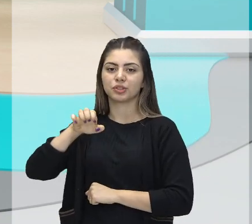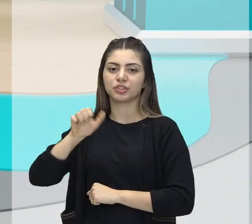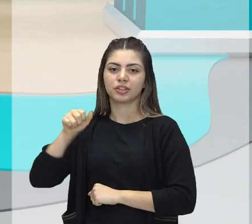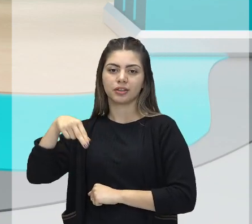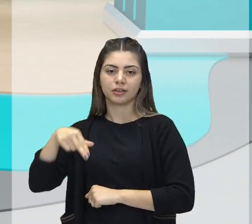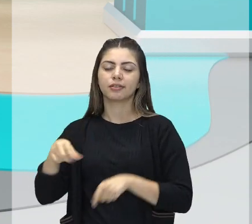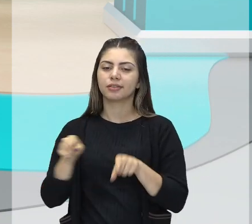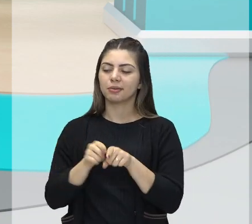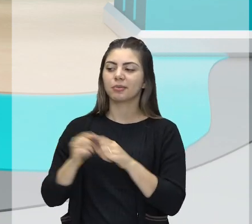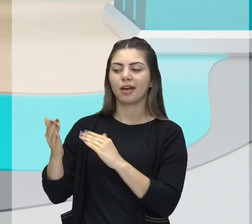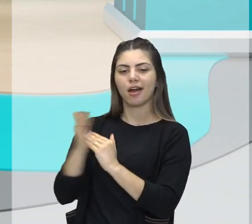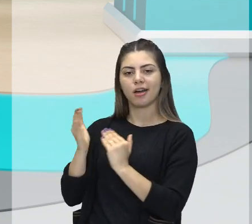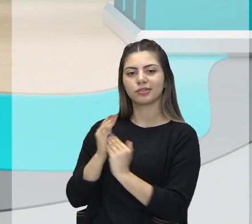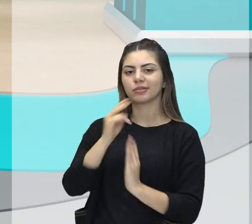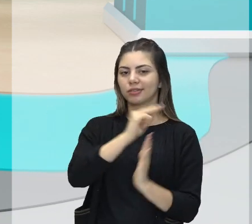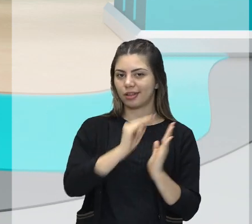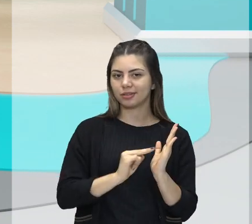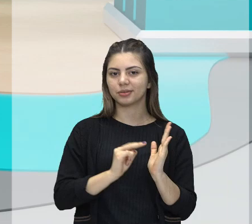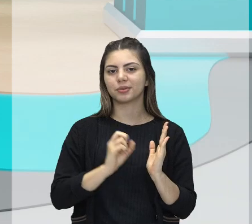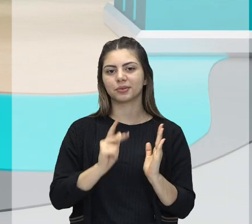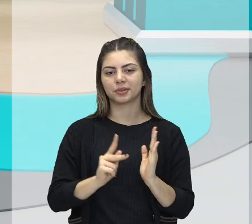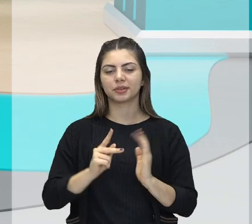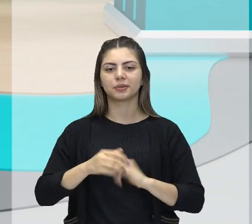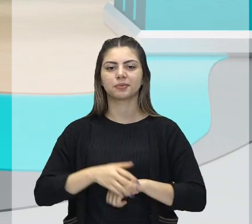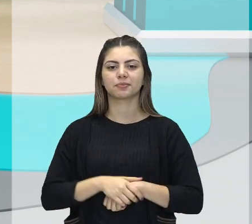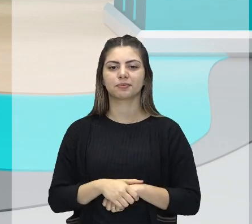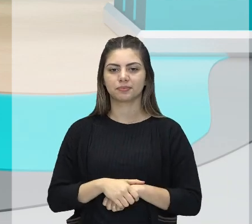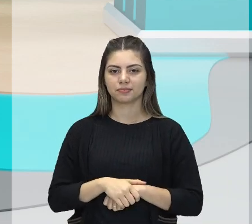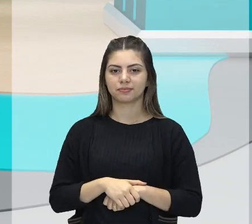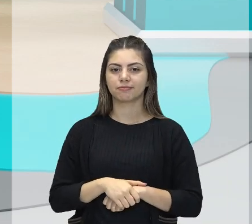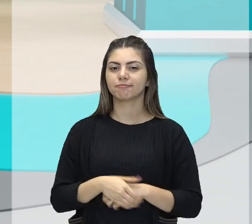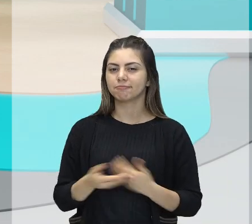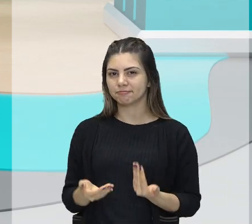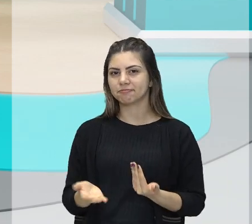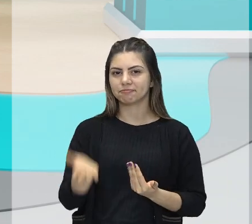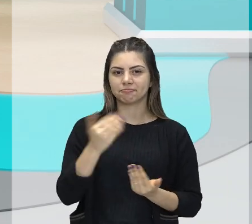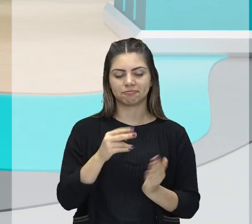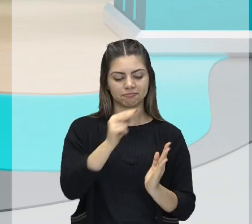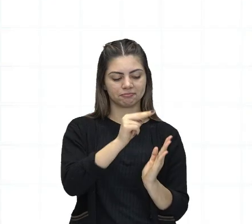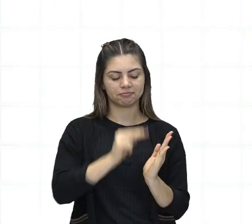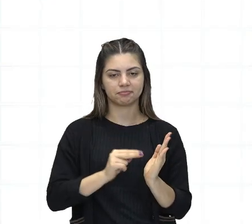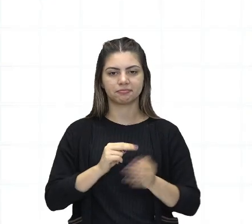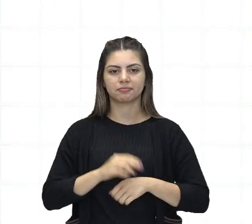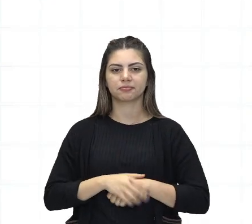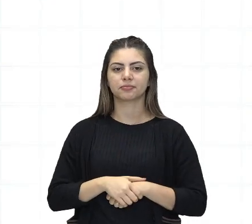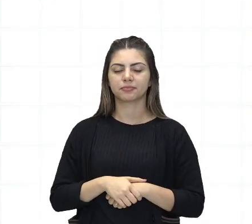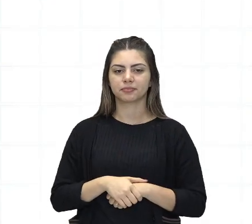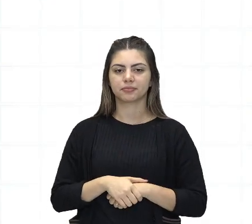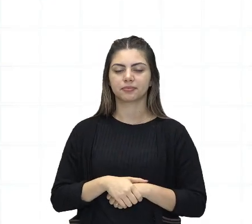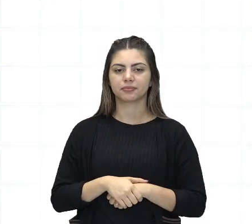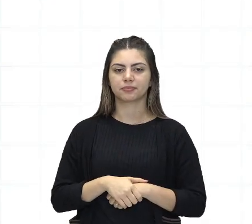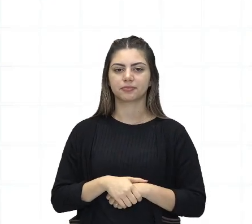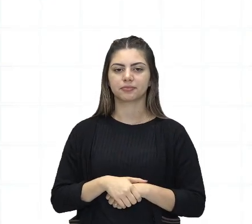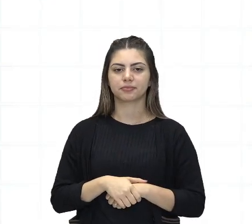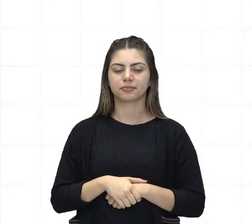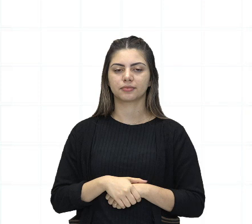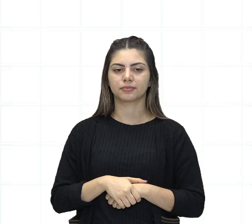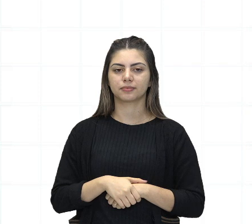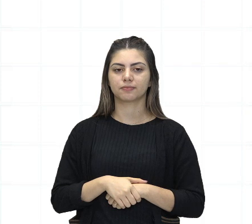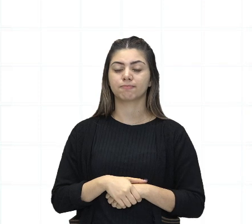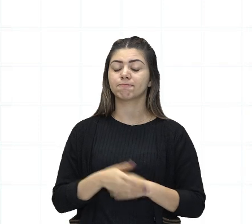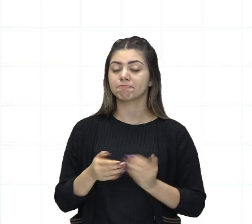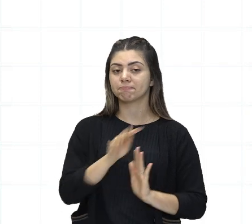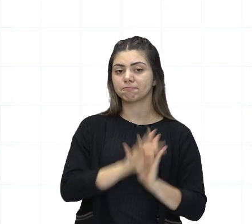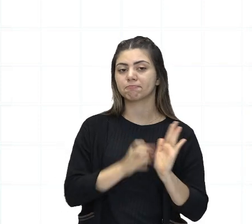vai cooperar com essa leitura. Acompanhe, por gentileza. Vamos ao texto.